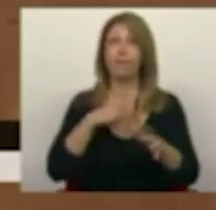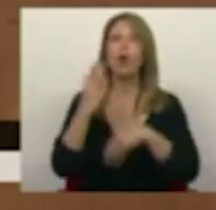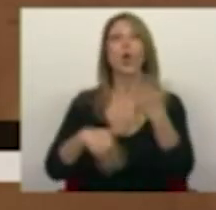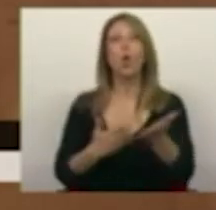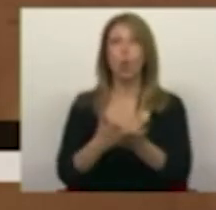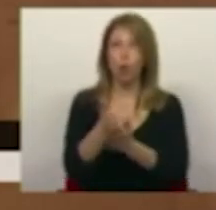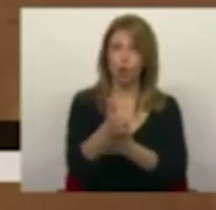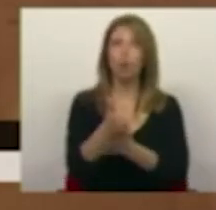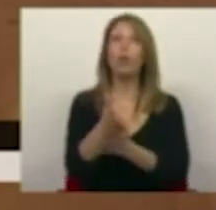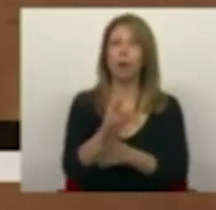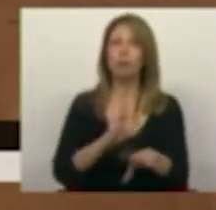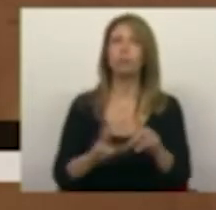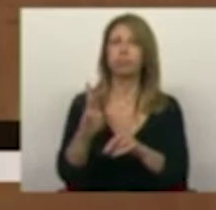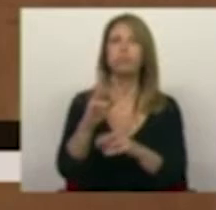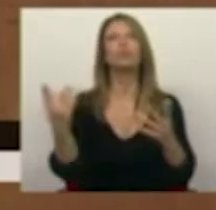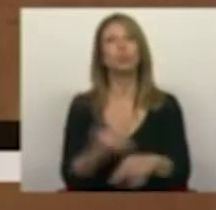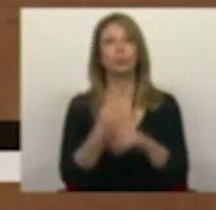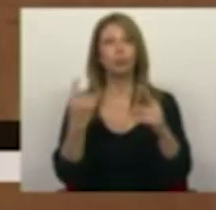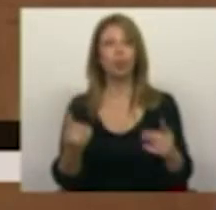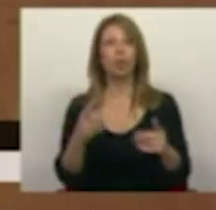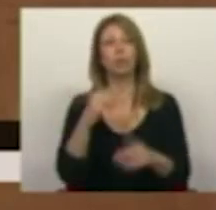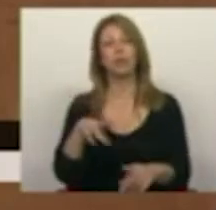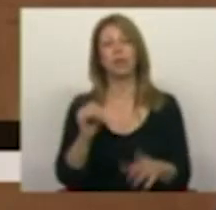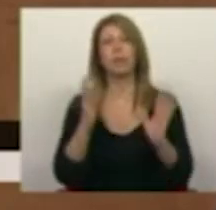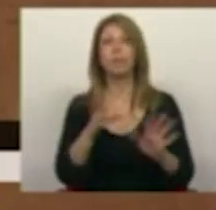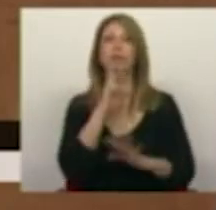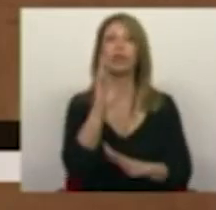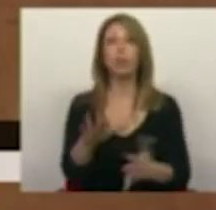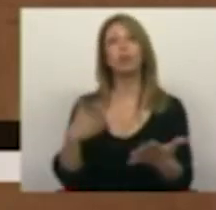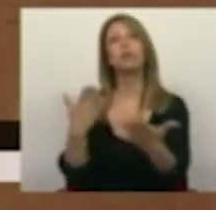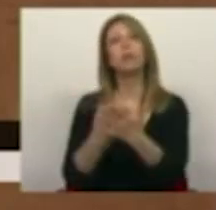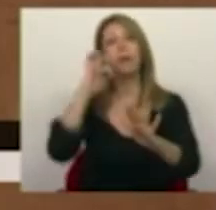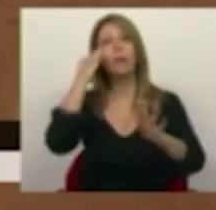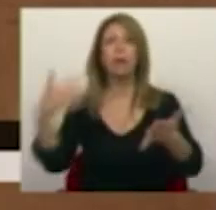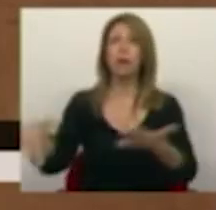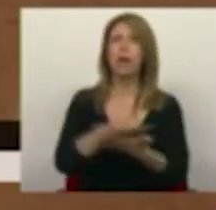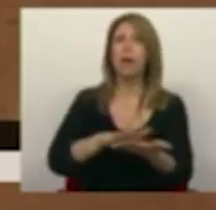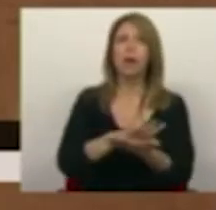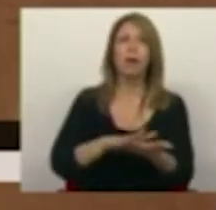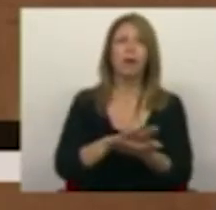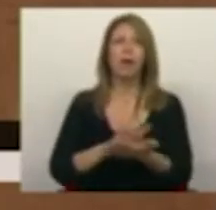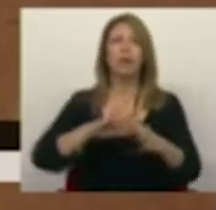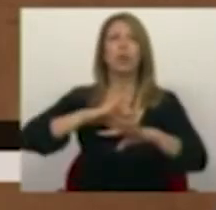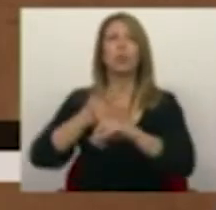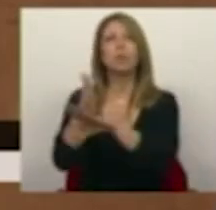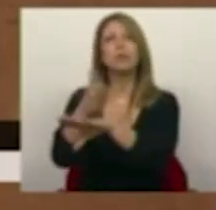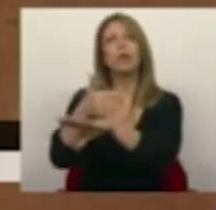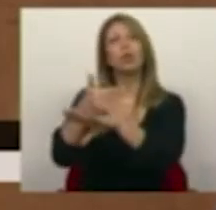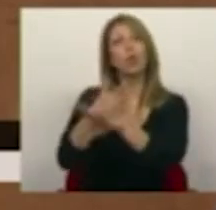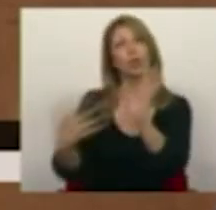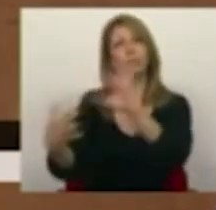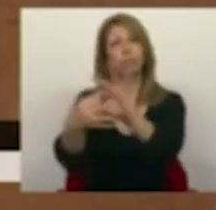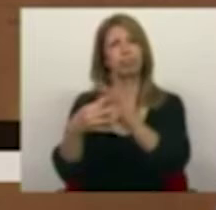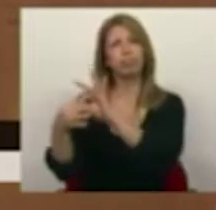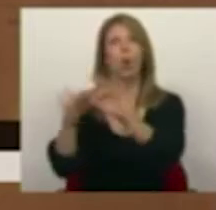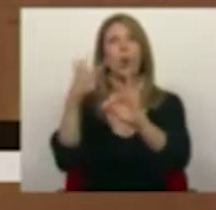é óbvio, o SNS tem que continuar a dar resposta à atividade programada, sem prejuízo de se articular com outros setores, quando